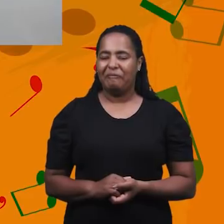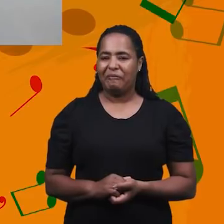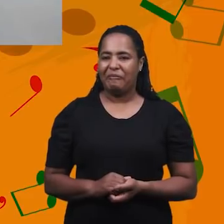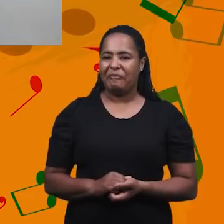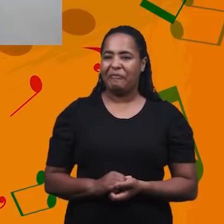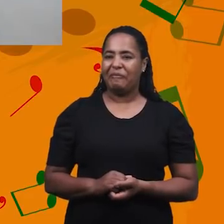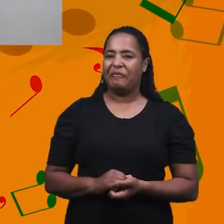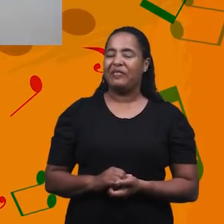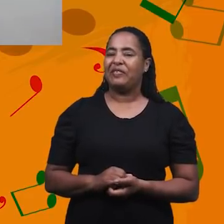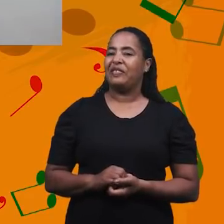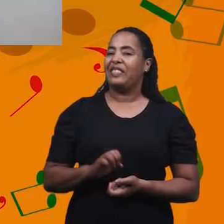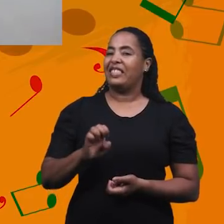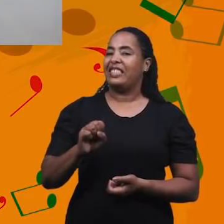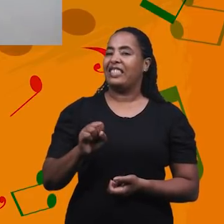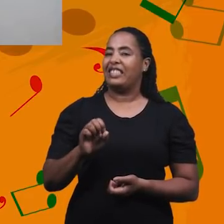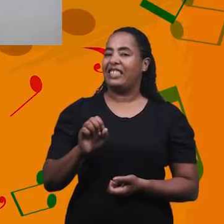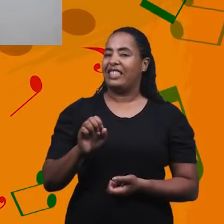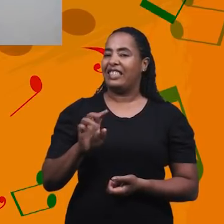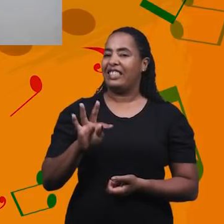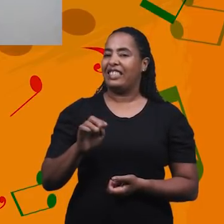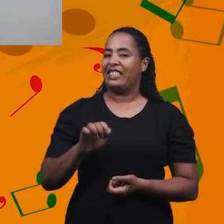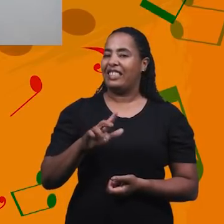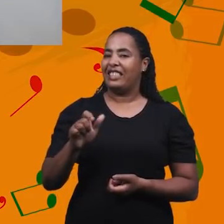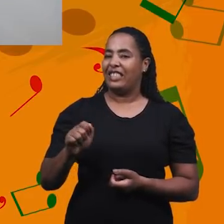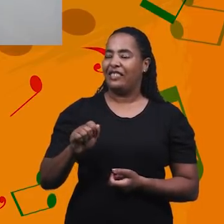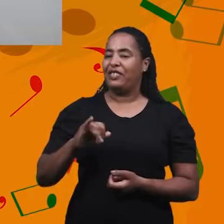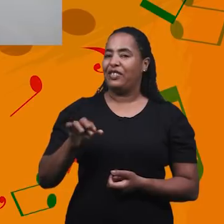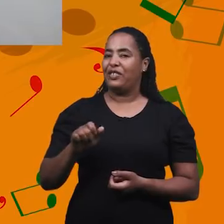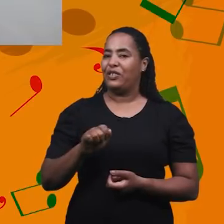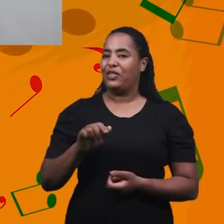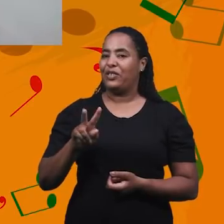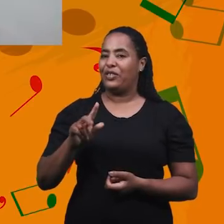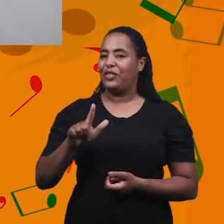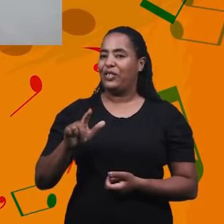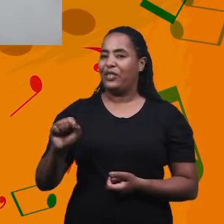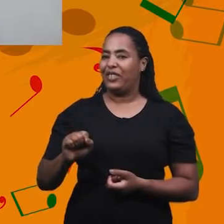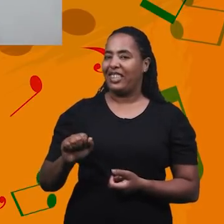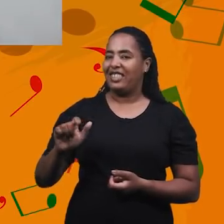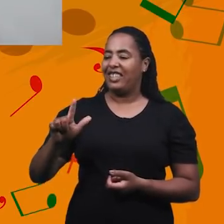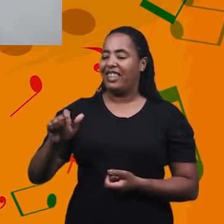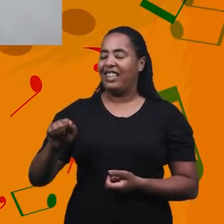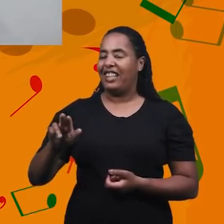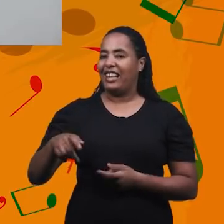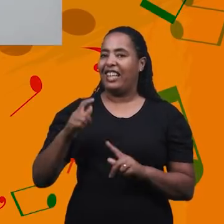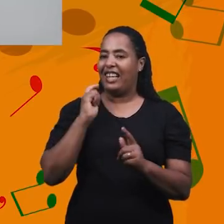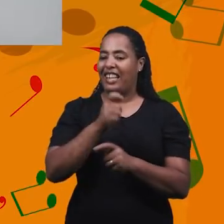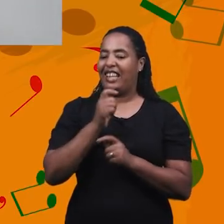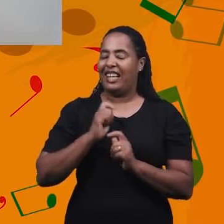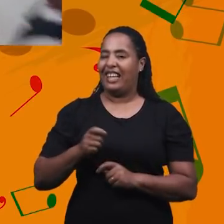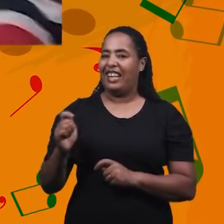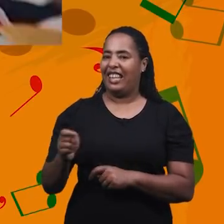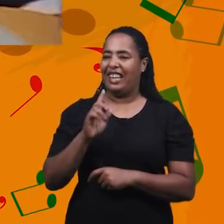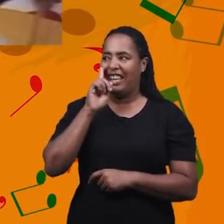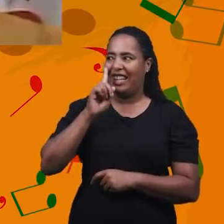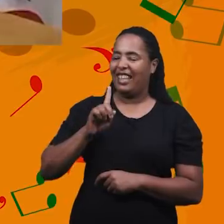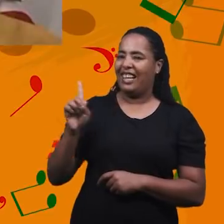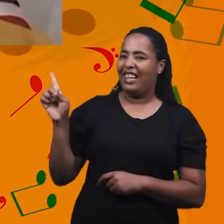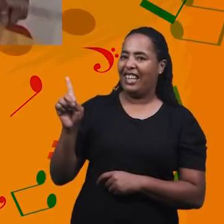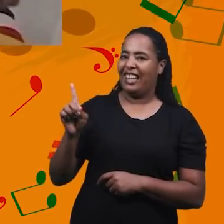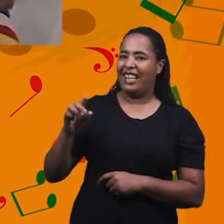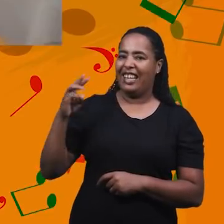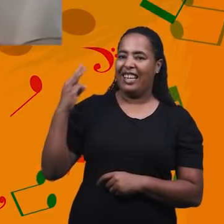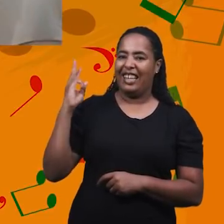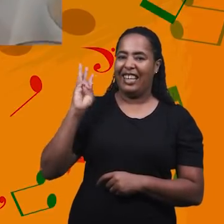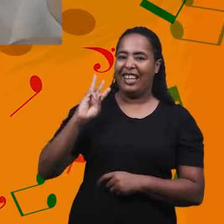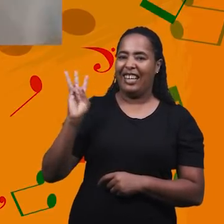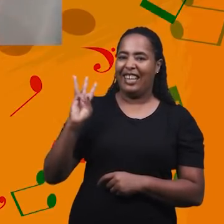Estevo no teclado, Gianluca na escaleta e Lara Joane na bateria, de São Luís,